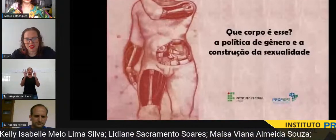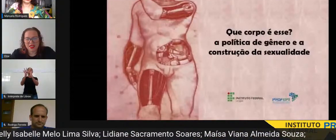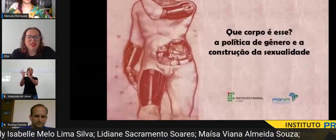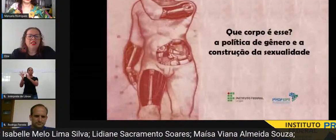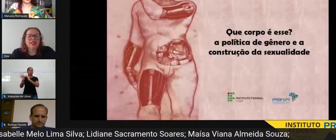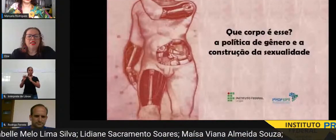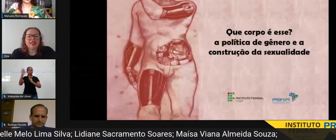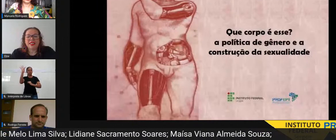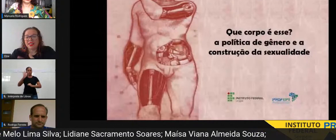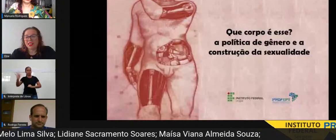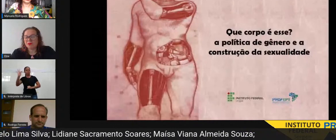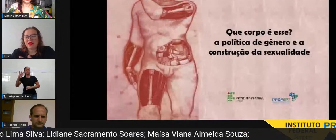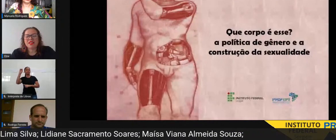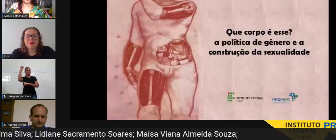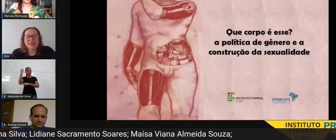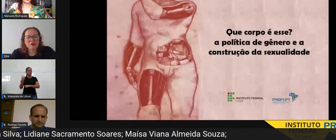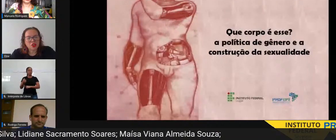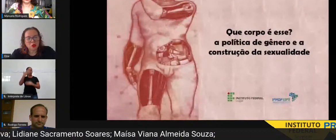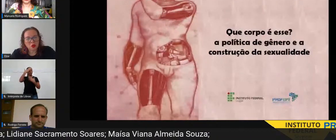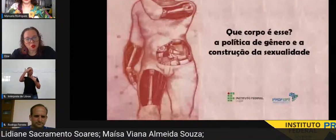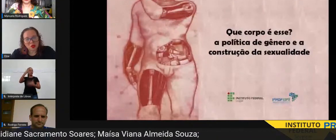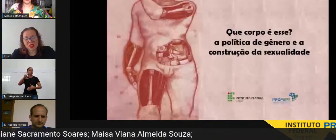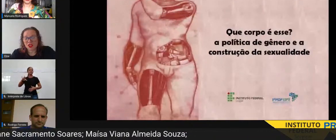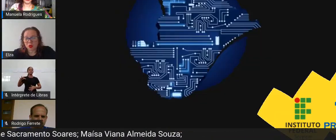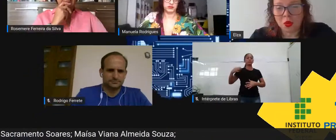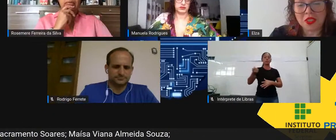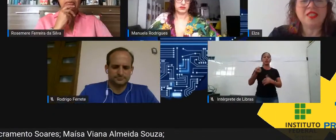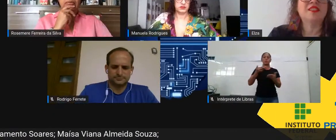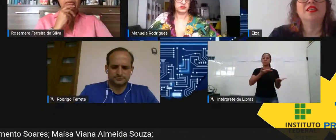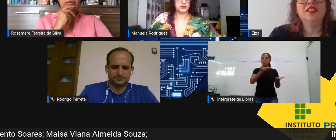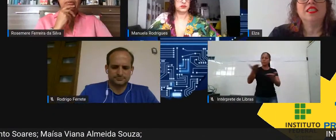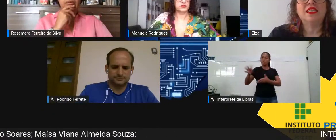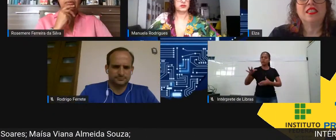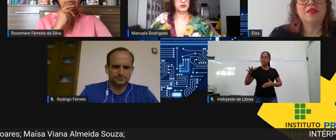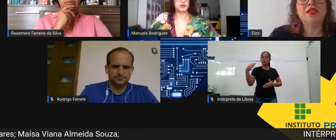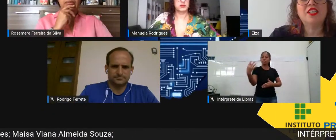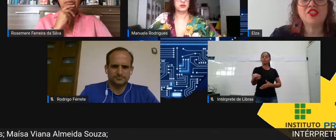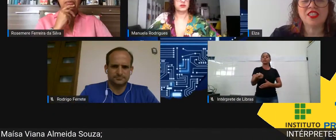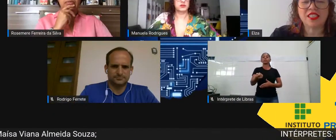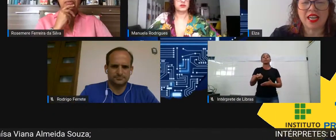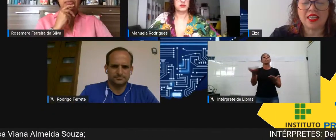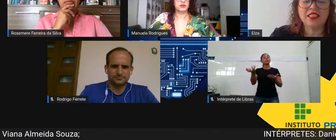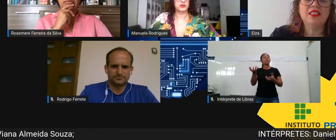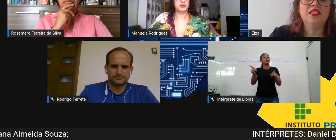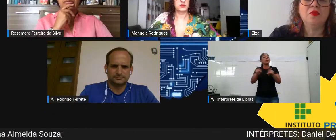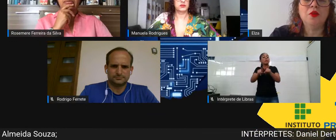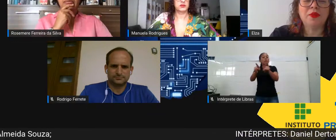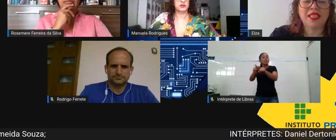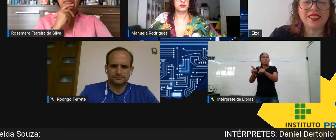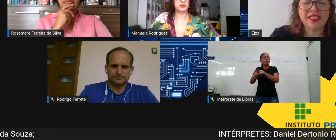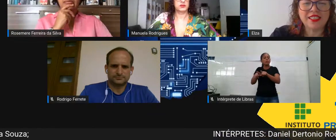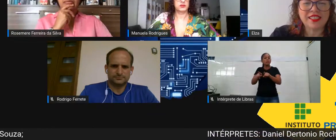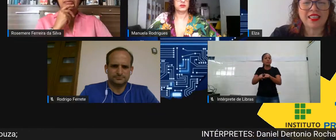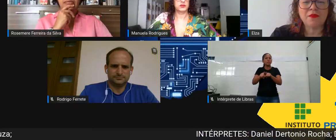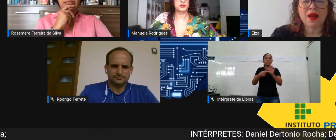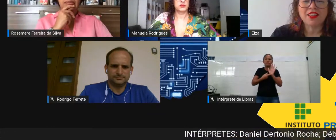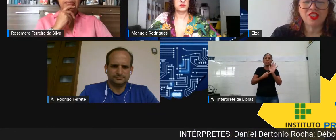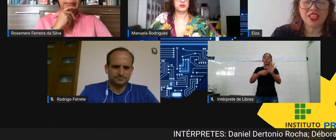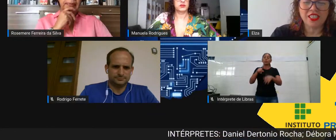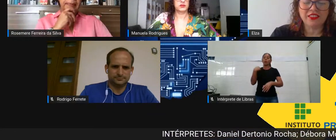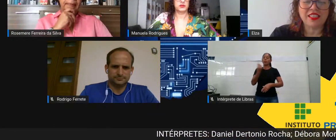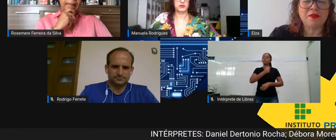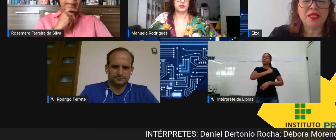Sergipe. Agradeço a participação de todos e de todas. Queria também registrar o meu prazer de estar